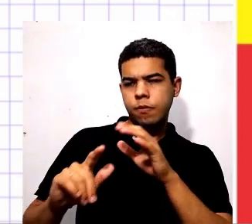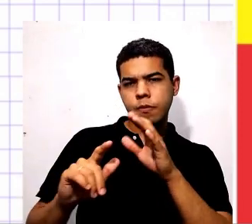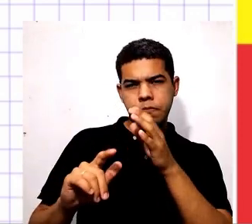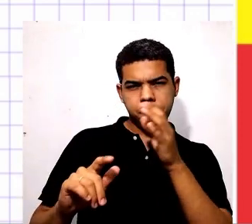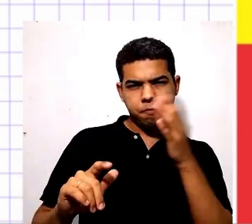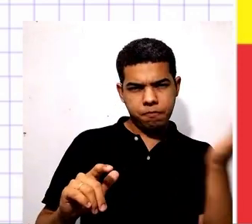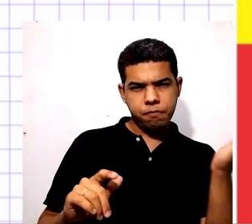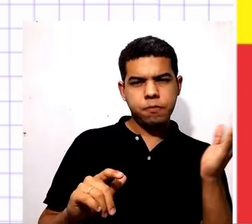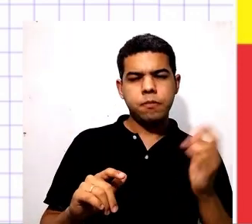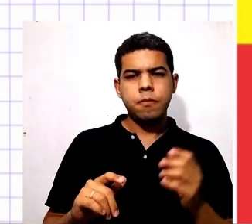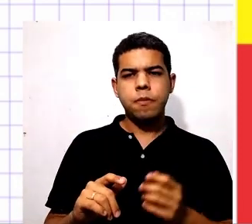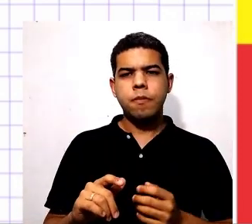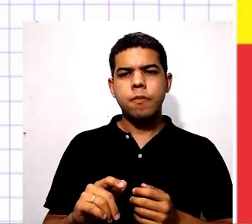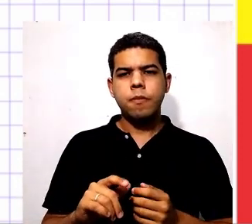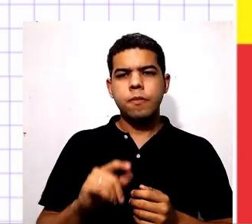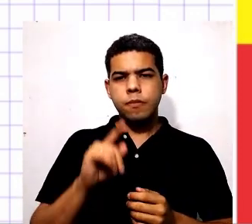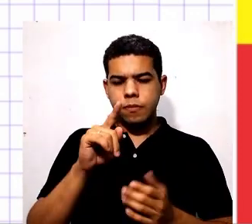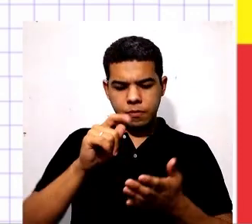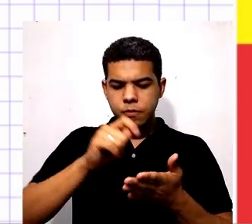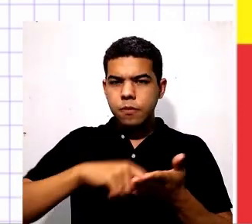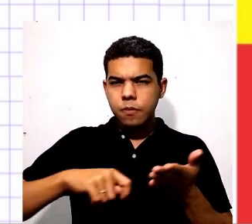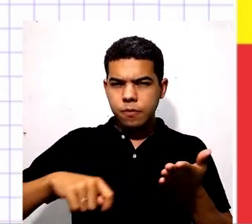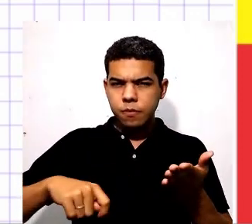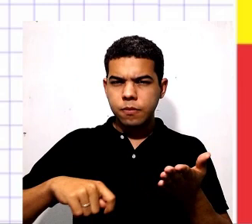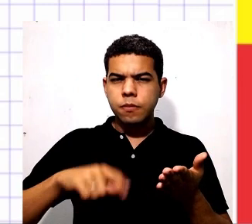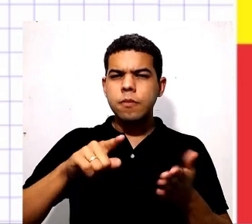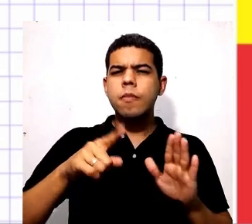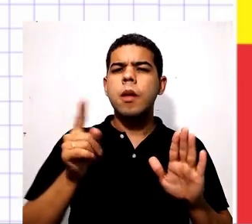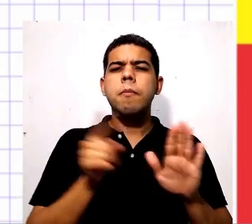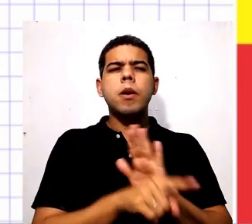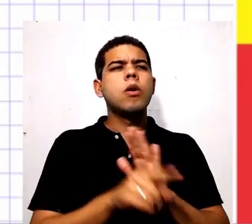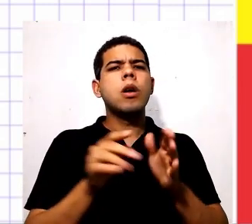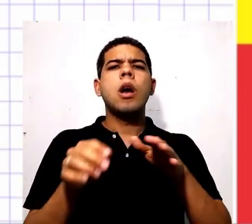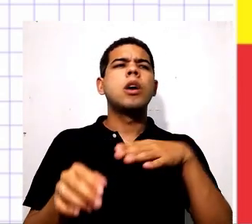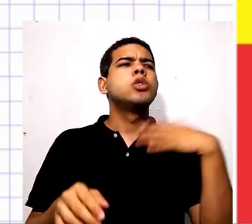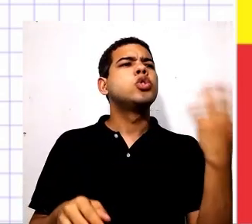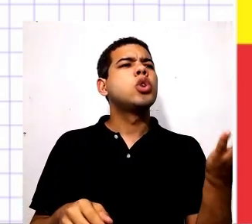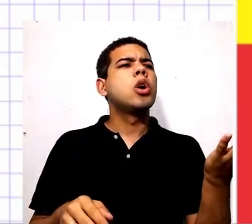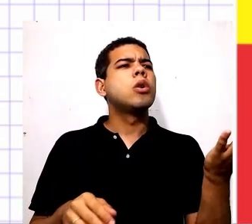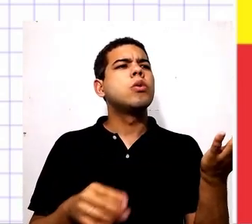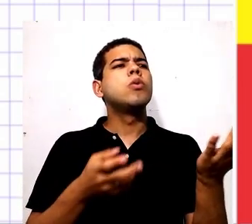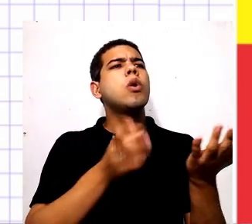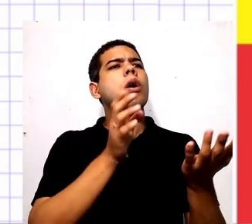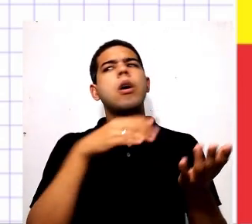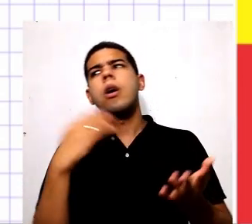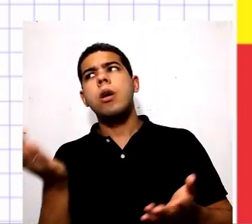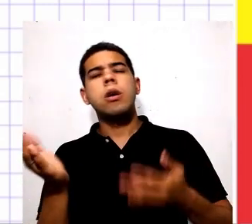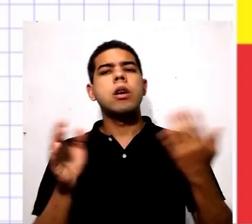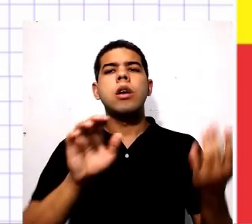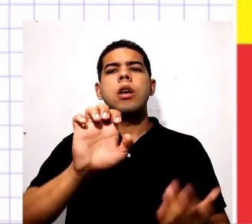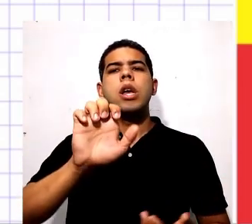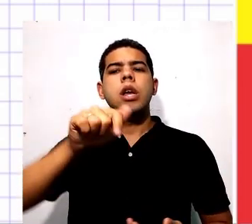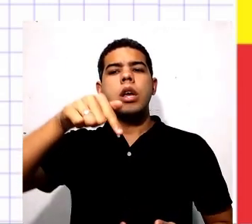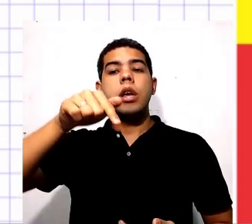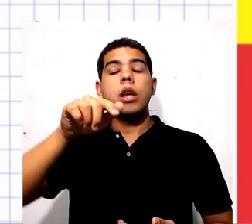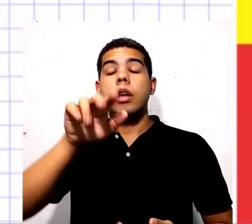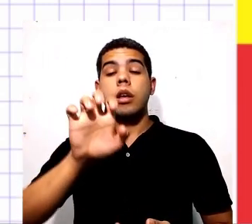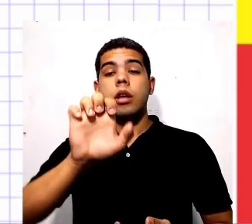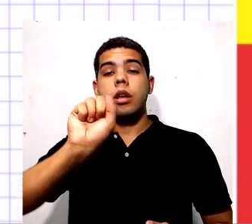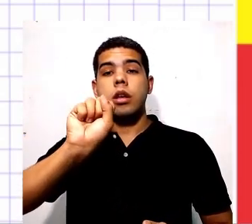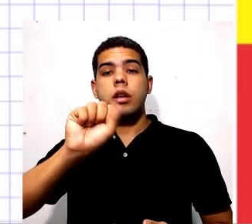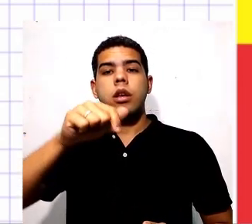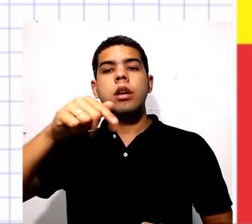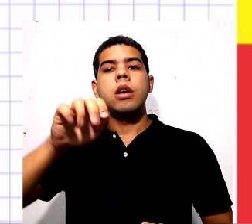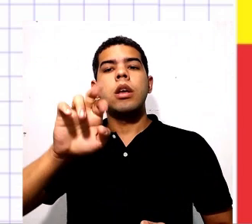que nesse caso, se você escreve, você pergunta à sua mãe o lado esquerdo, para facilitar. Beleza? Então, esse